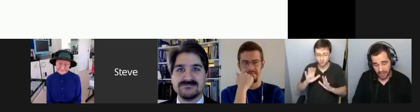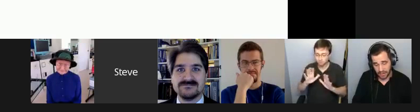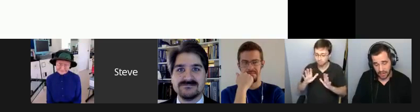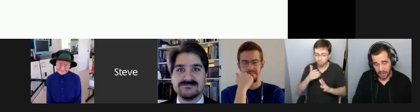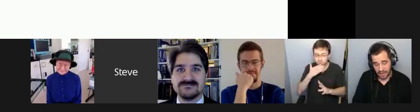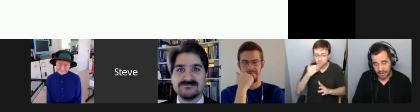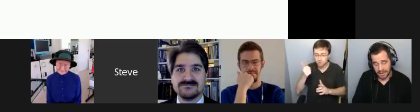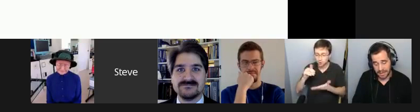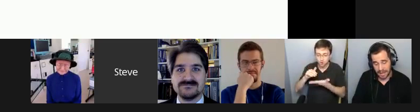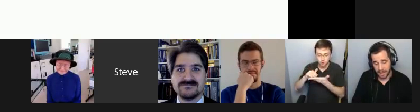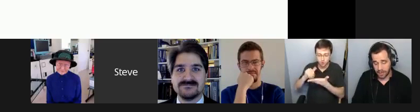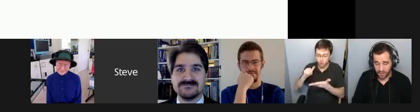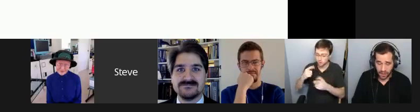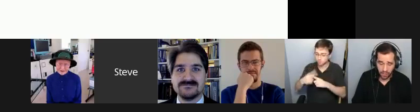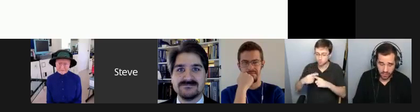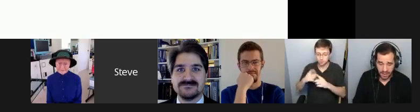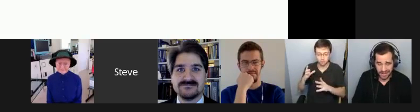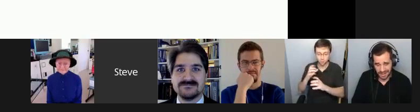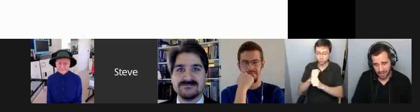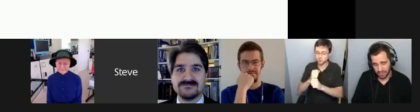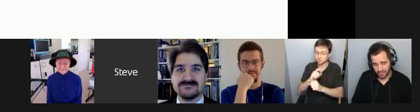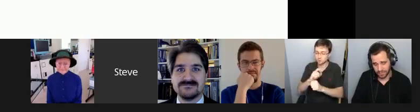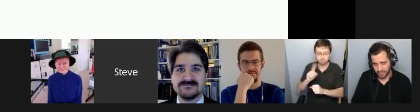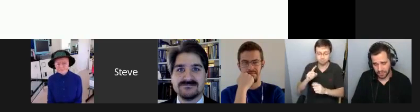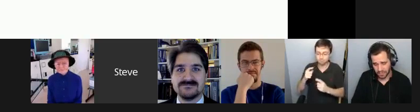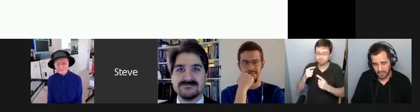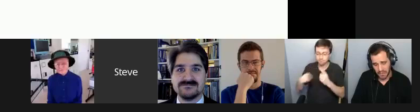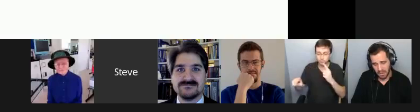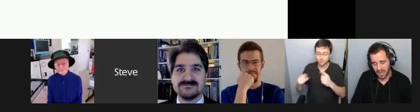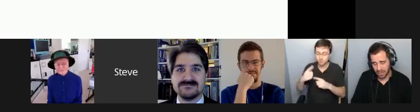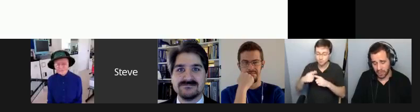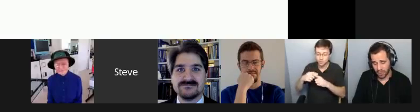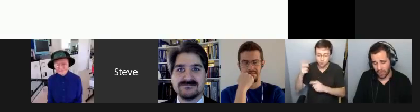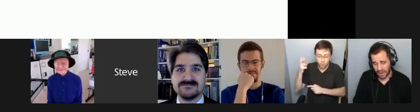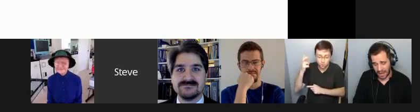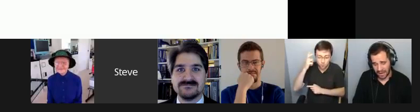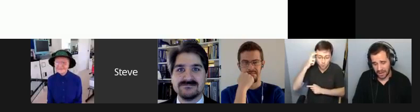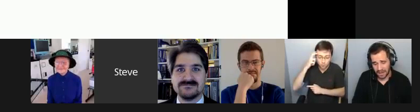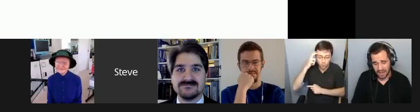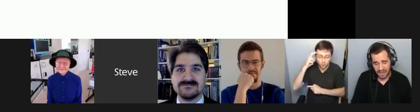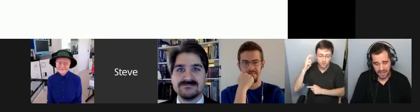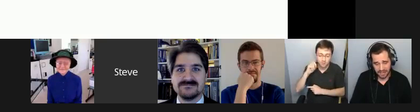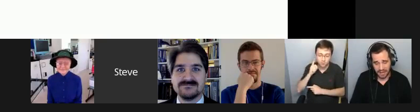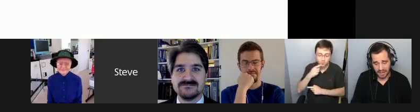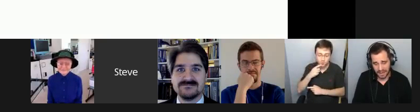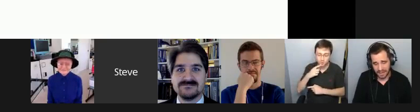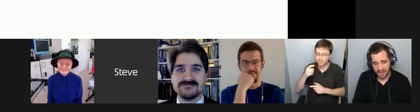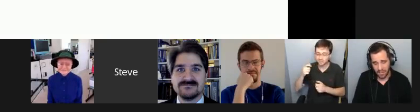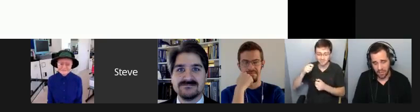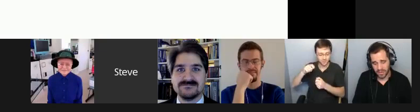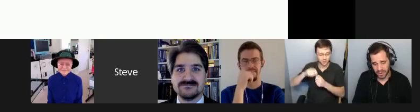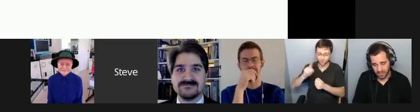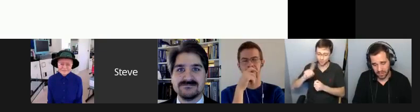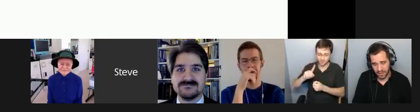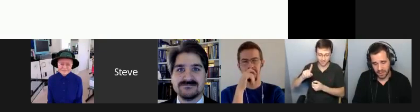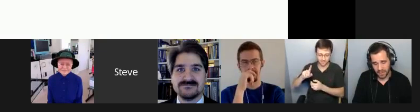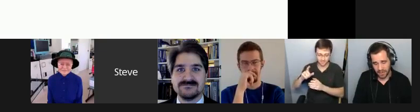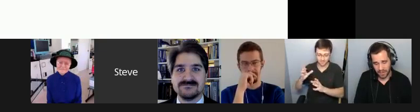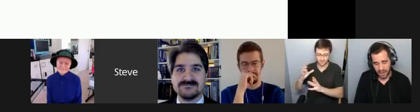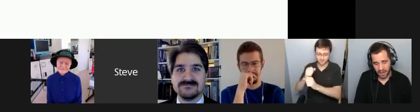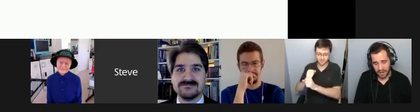ali tiveram alguns que optaram por colocar essa